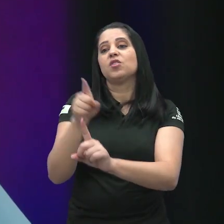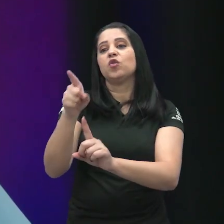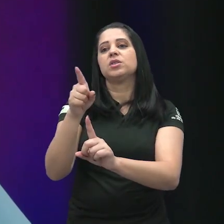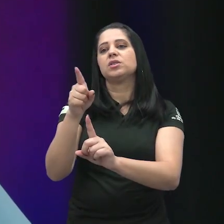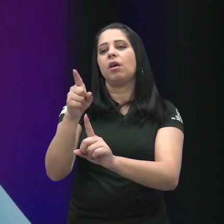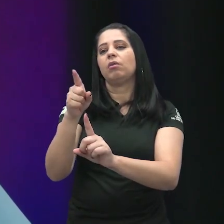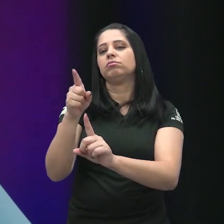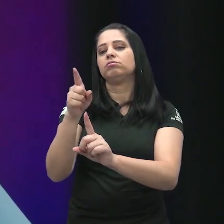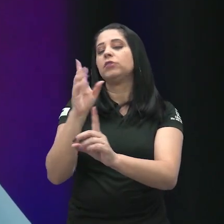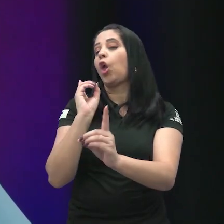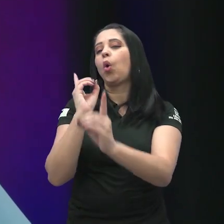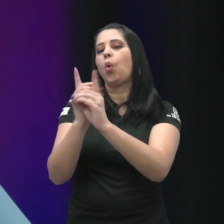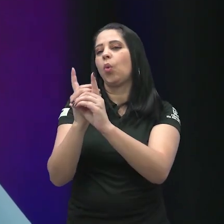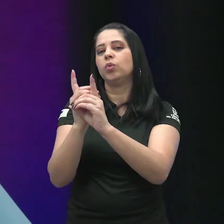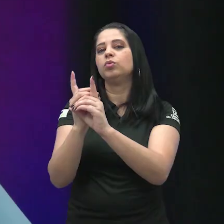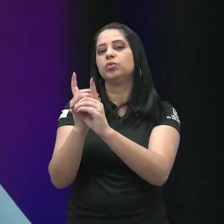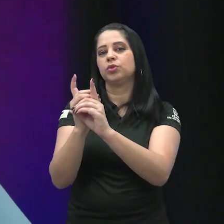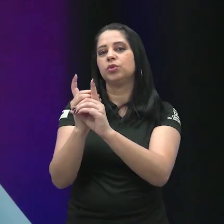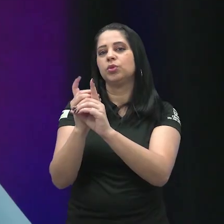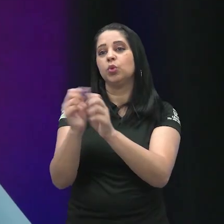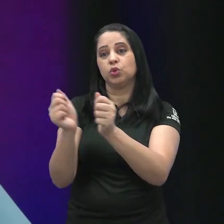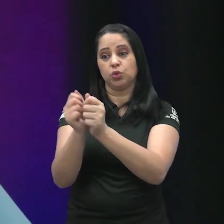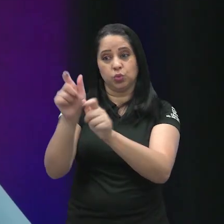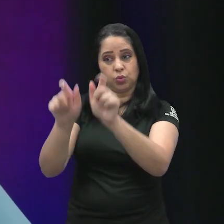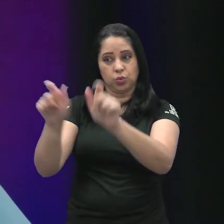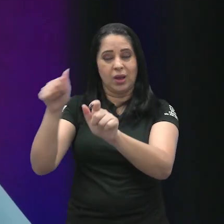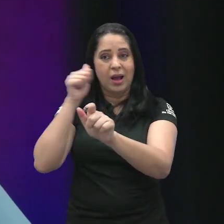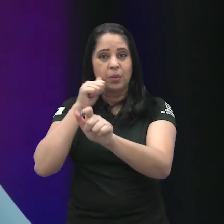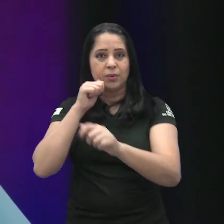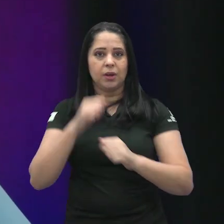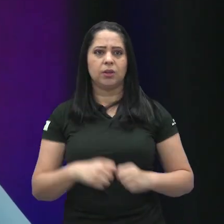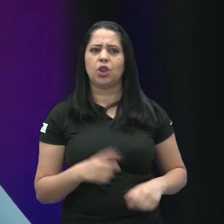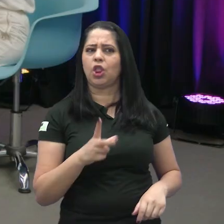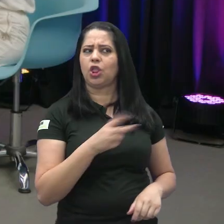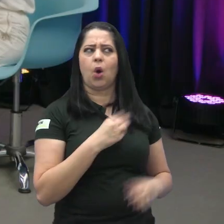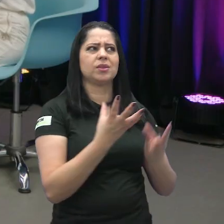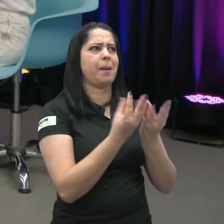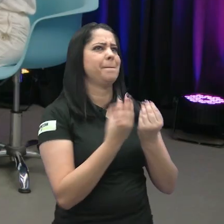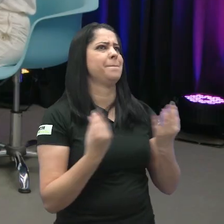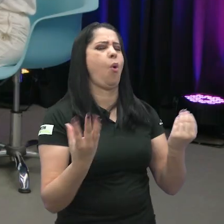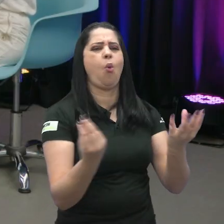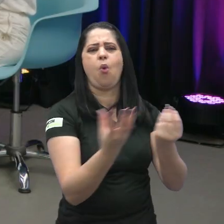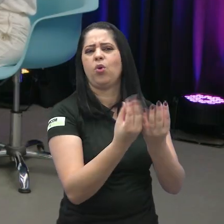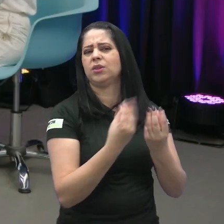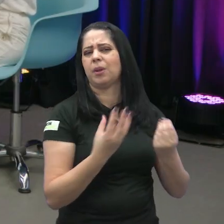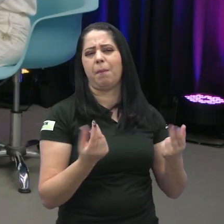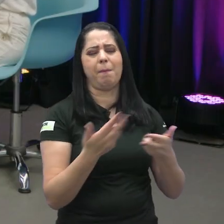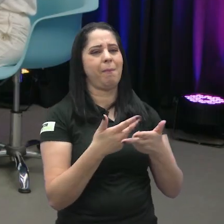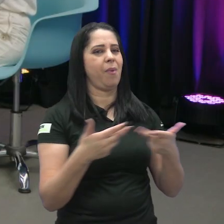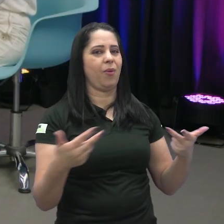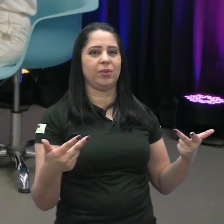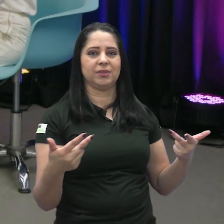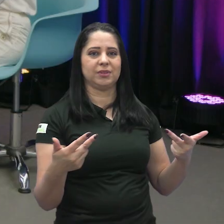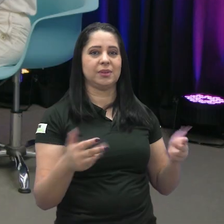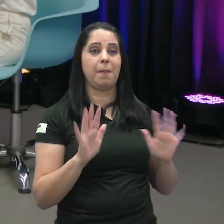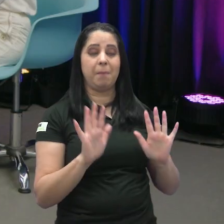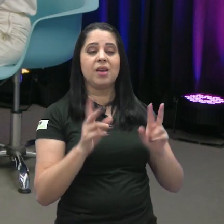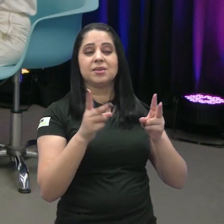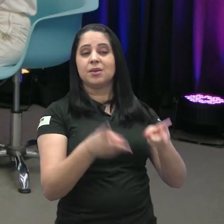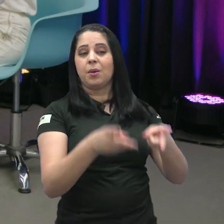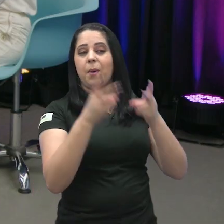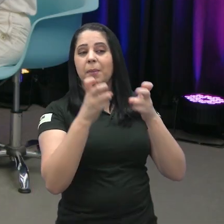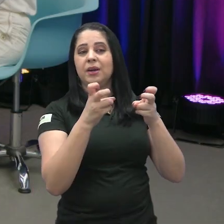você encontrou ao longo da sua jornada com as mulheres que você mentorou. Tenho muitas, centenas, milhares, é muito legal. Mas uma coisa